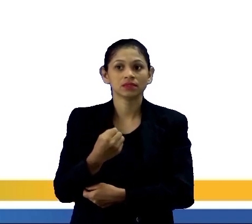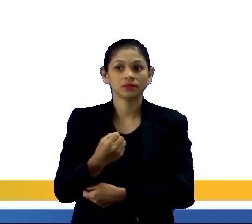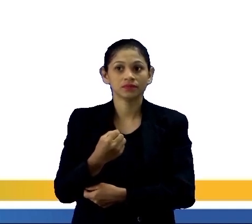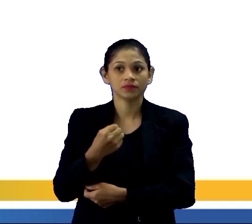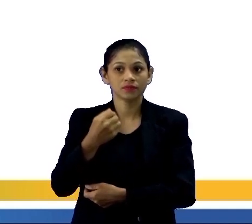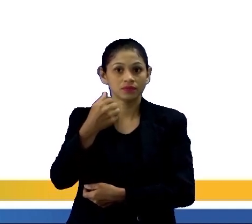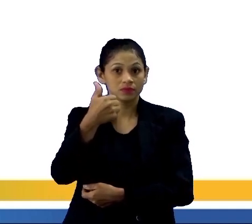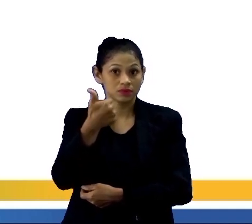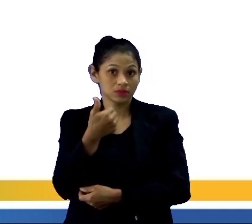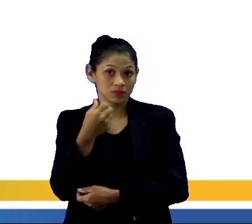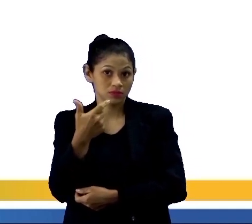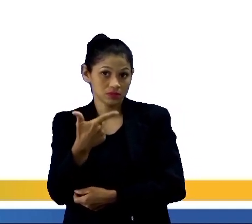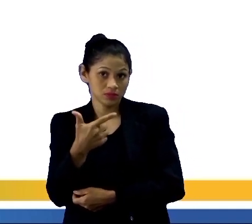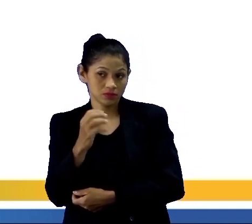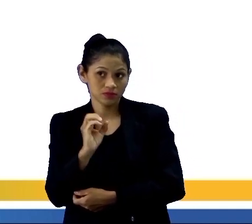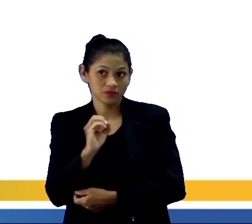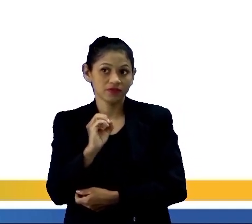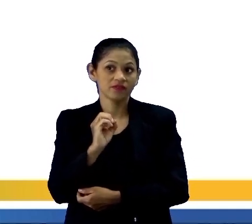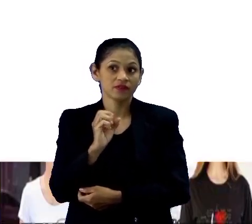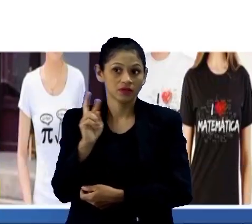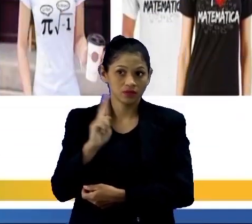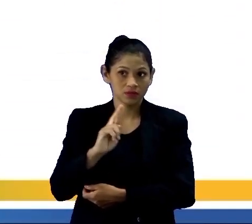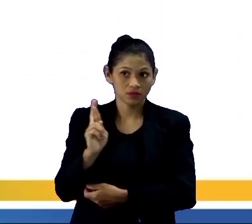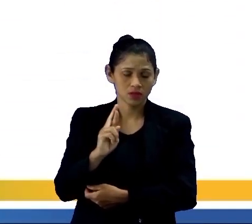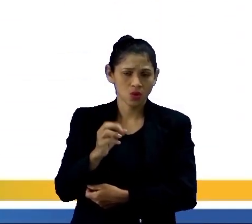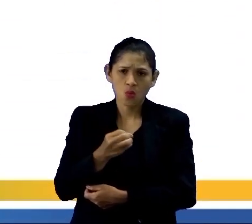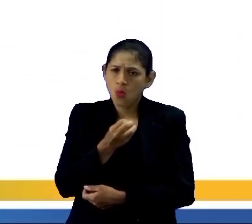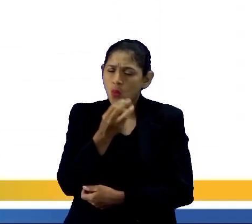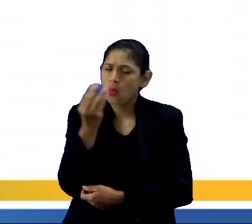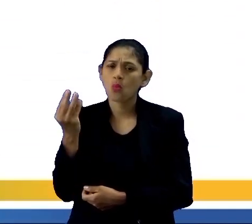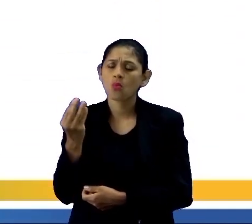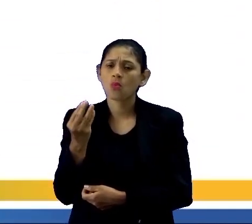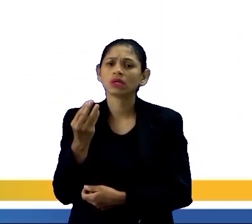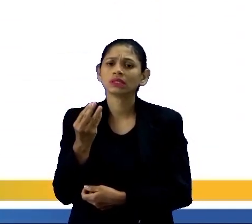comprasse 5 camisetas do mesmo tipo e preço?